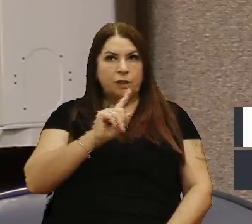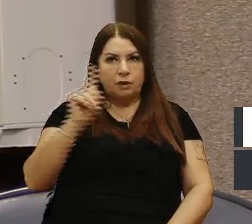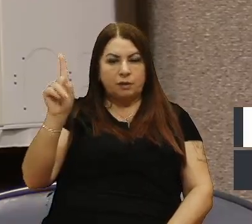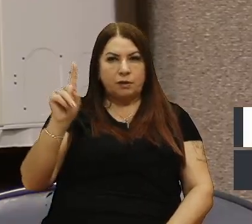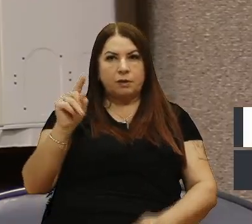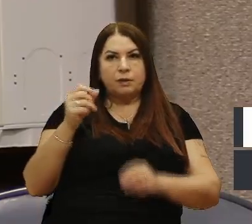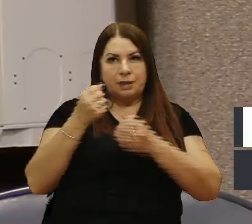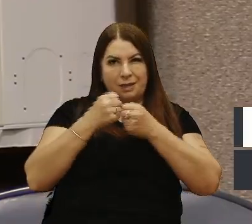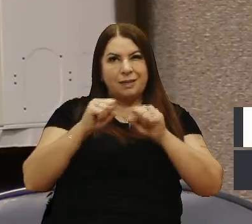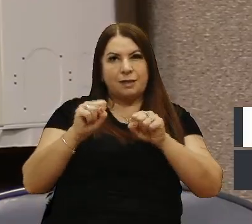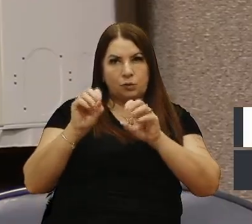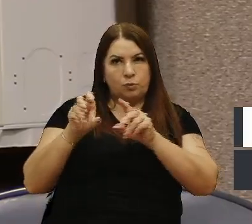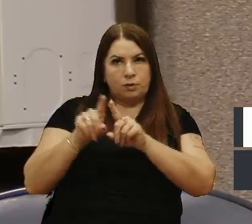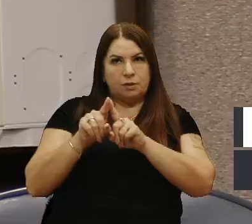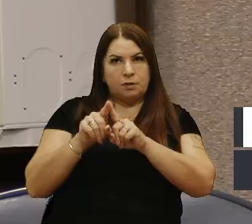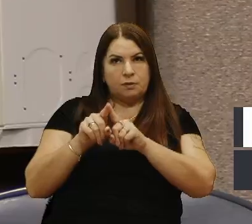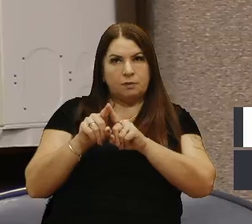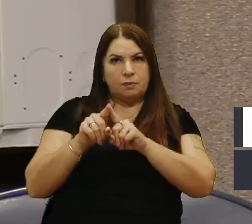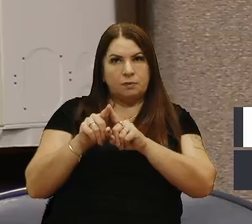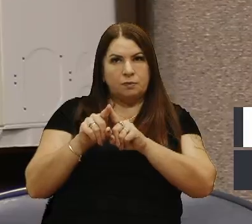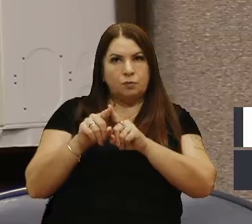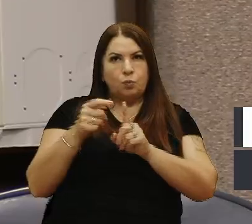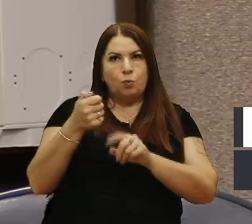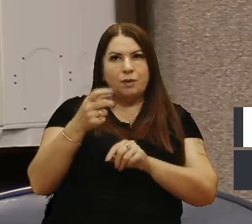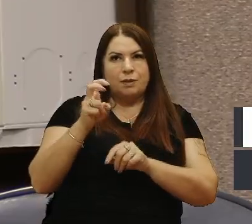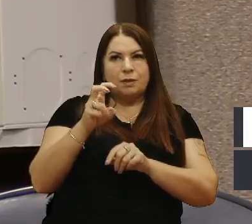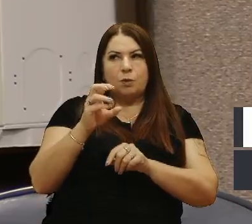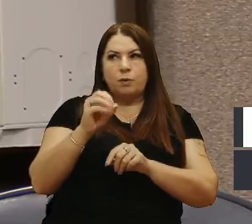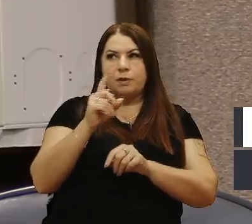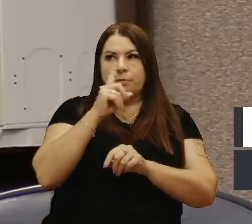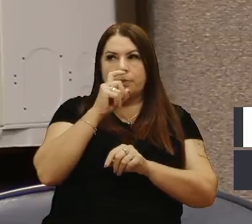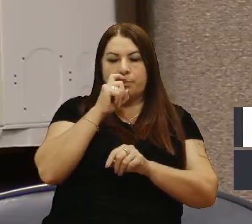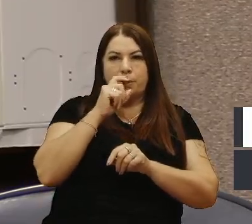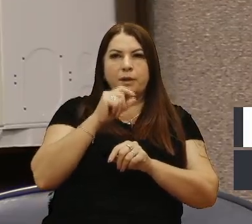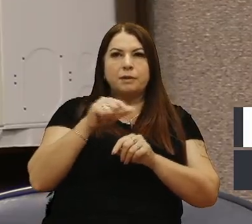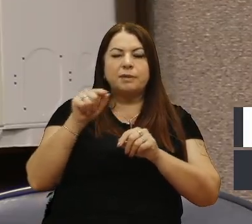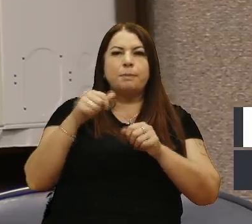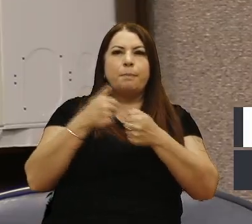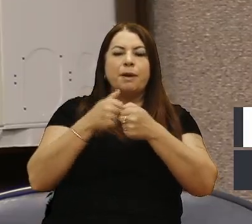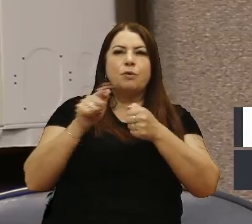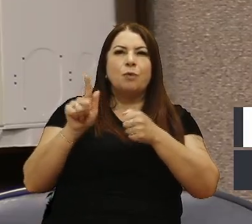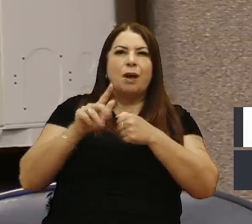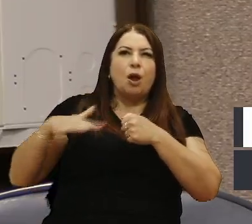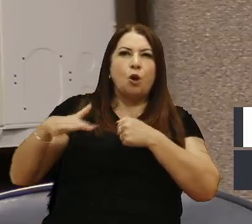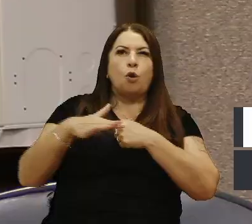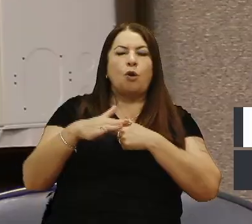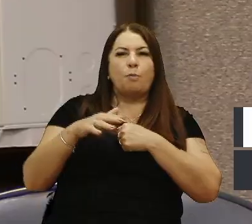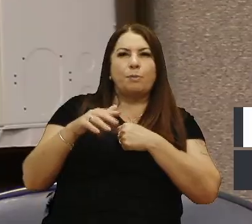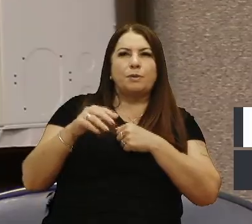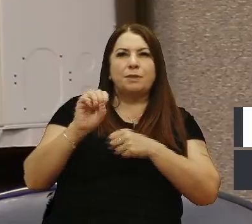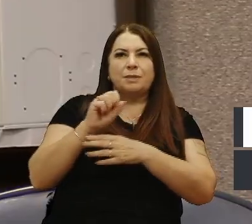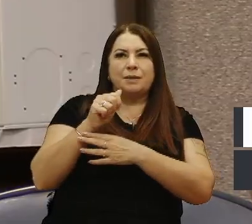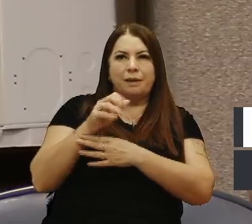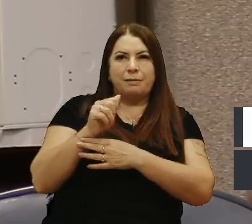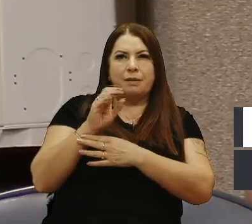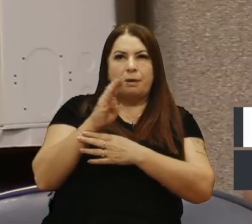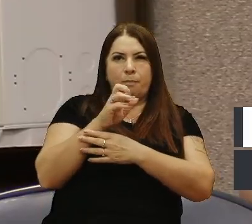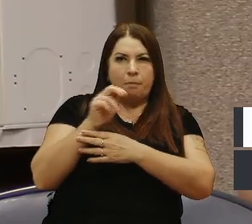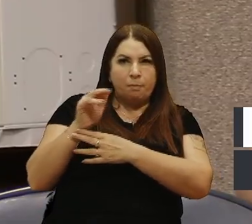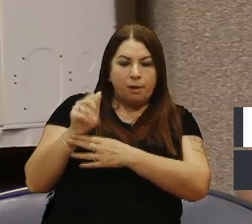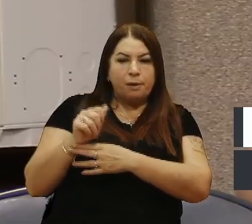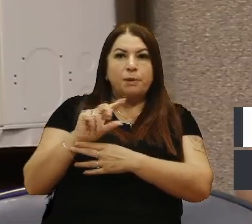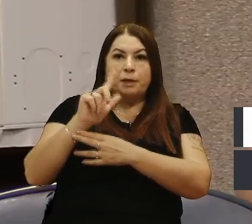de Educação com quase 50 pais, ali da região de Altos de Galópolis, Santa Bárbara, e